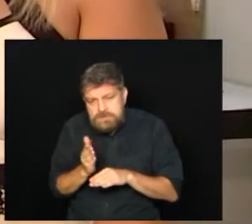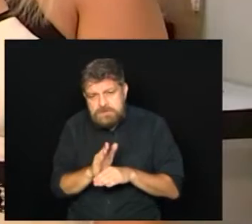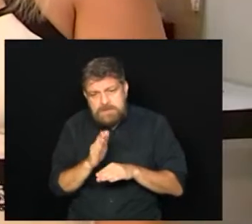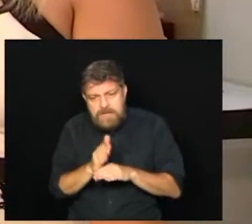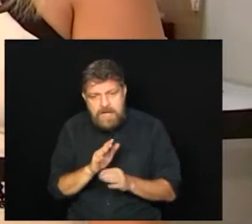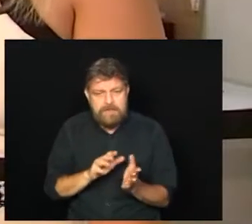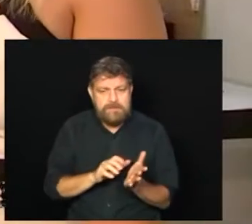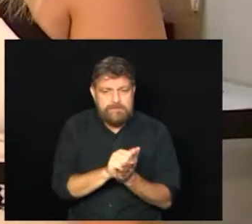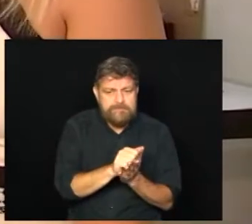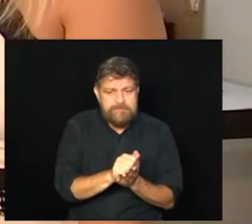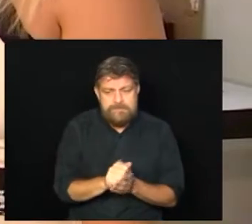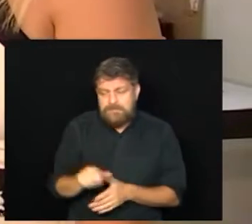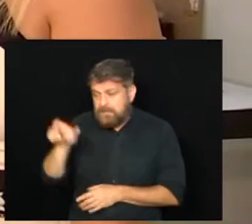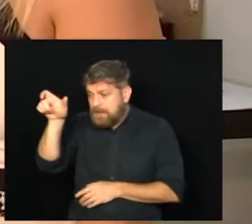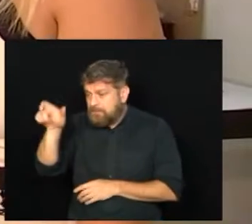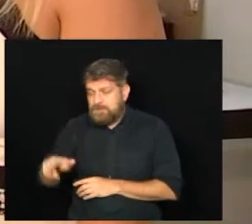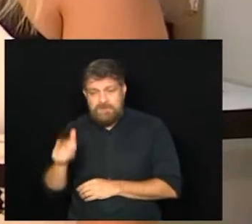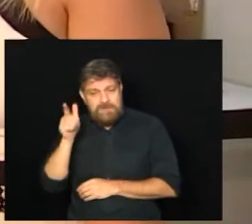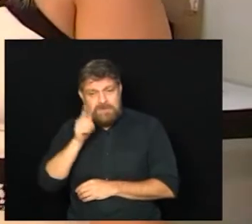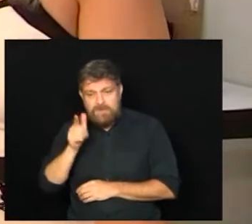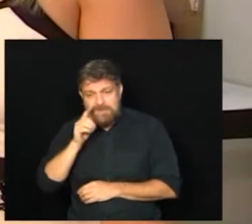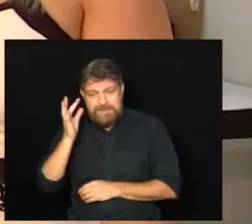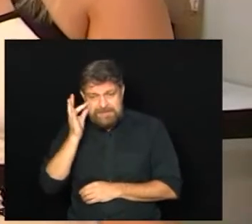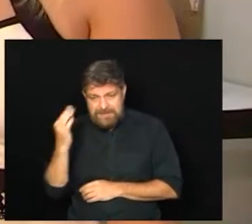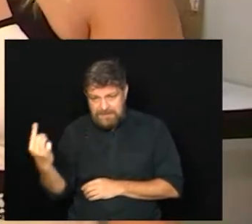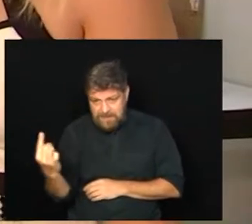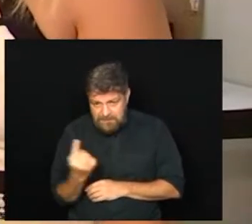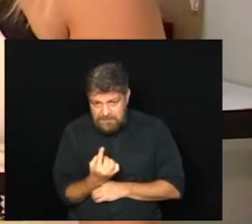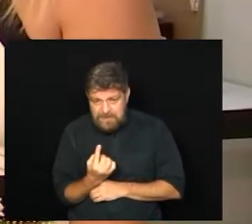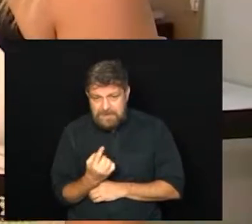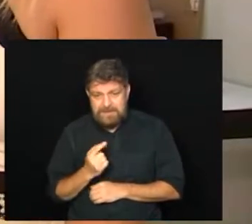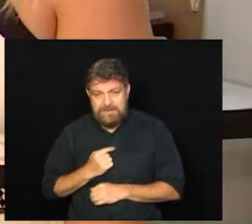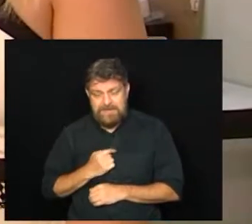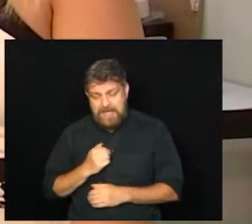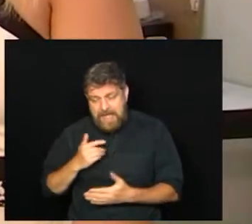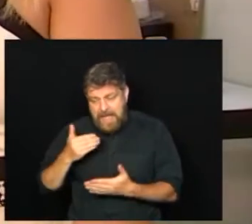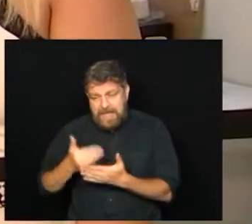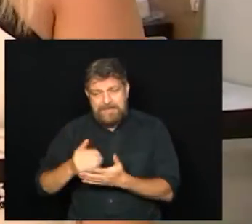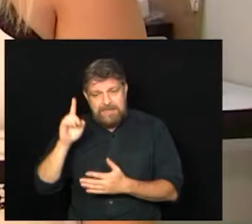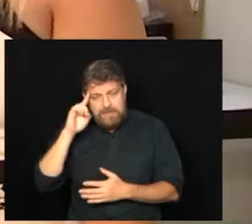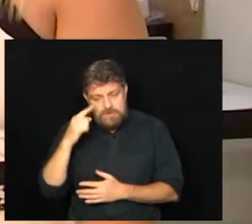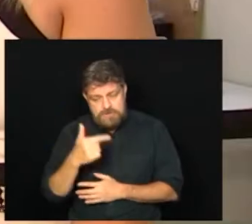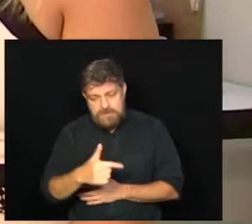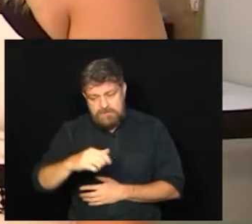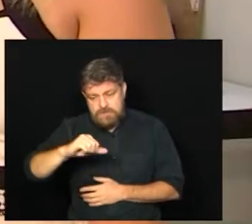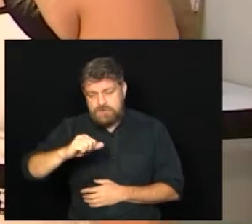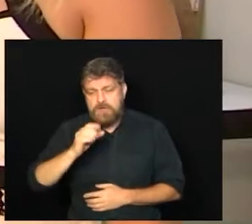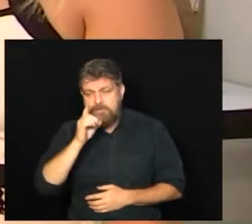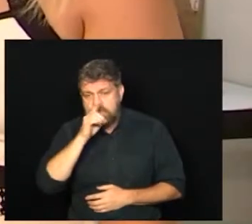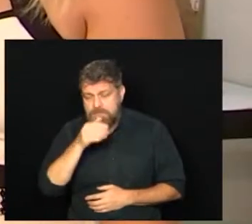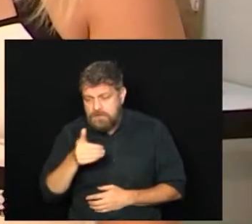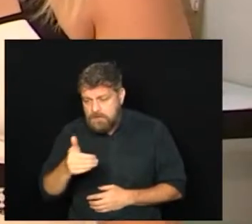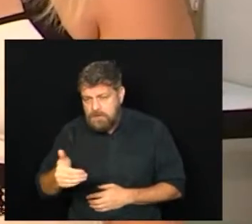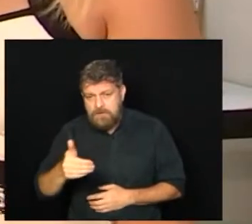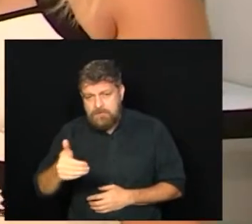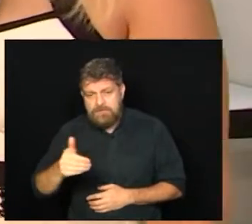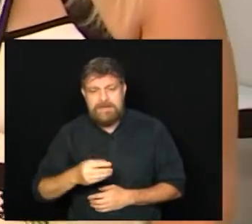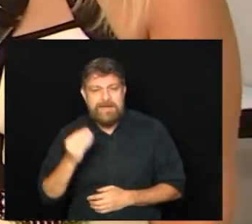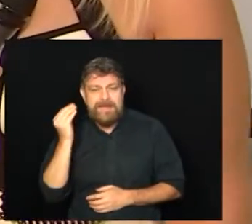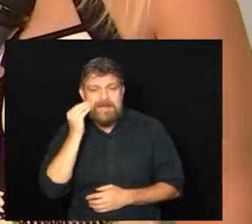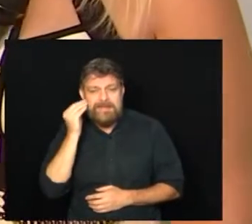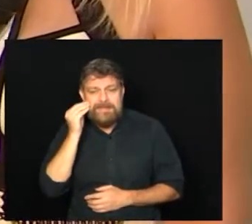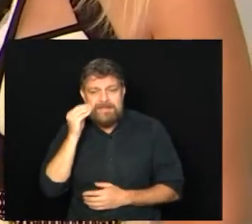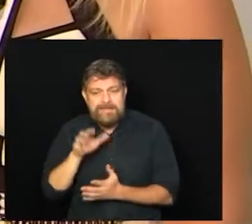caso a pessoa não consiga vir até aqui, ela tem o prazo até de 29, que é no domingo, para tentar